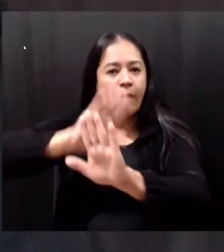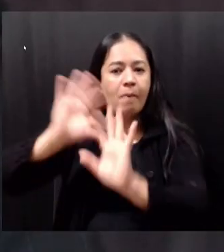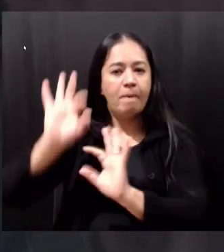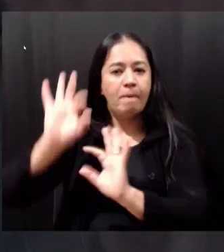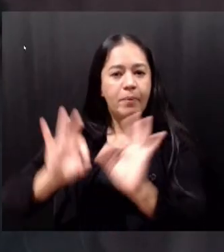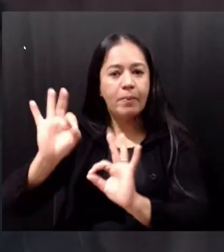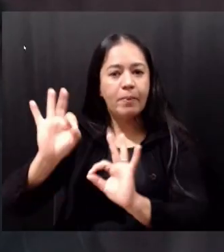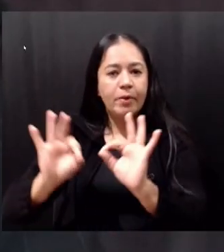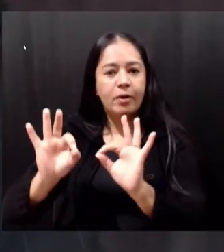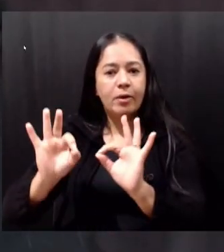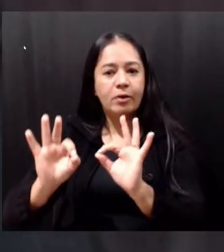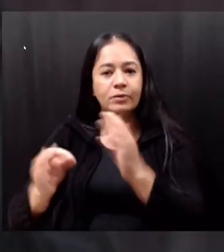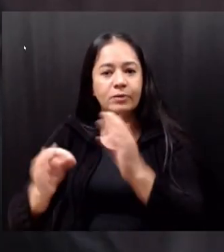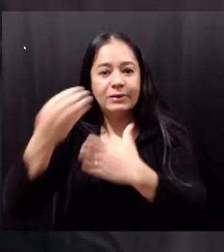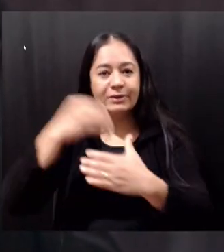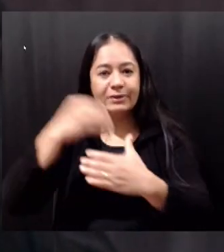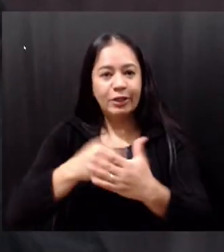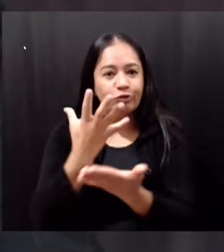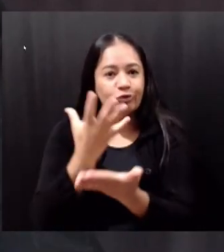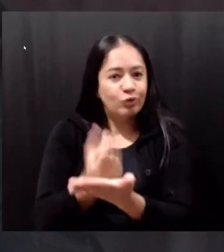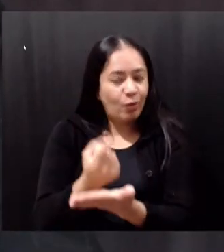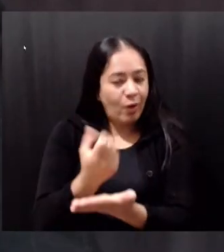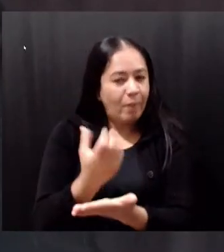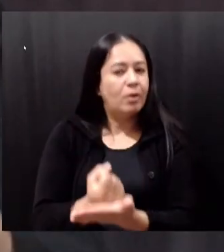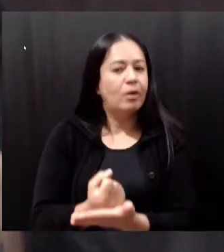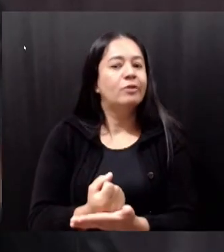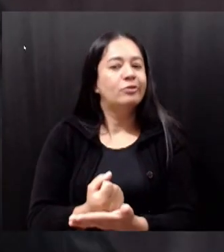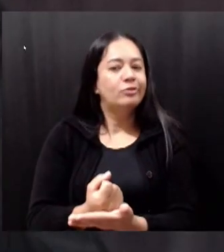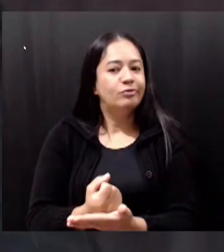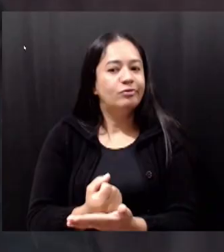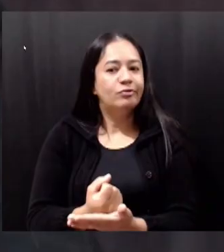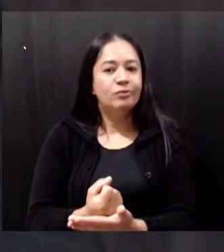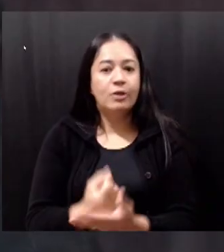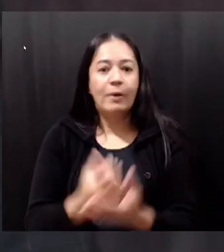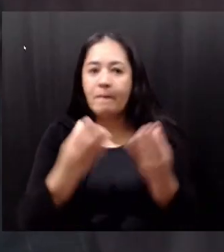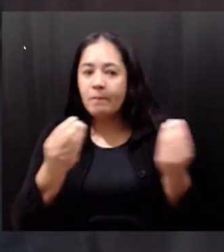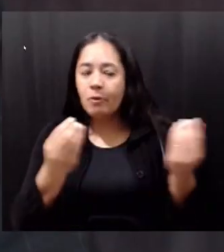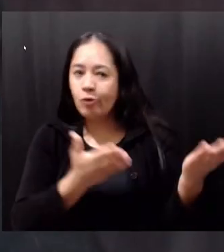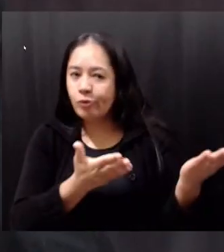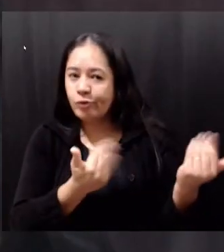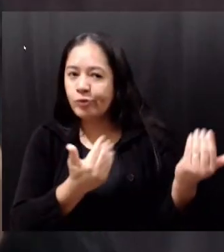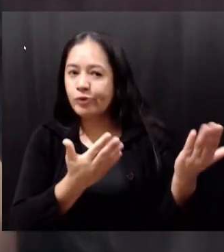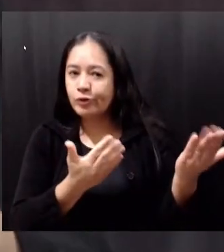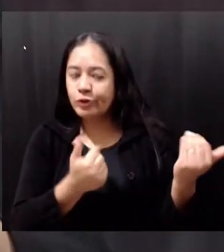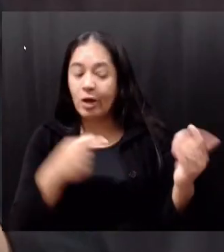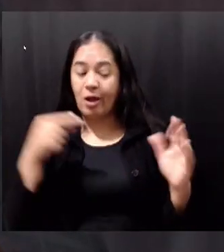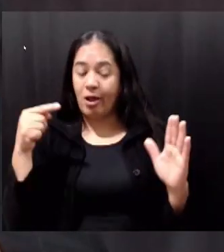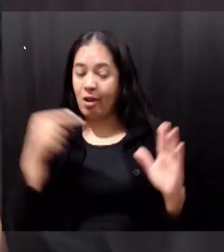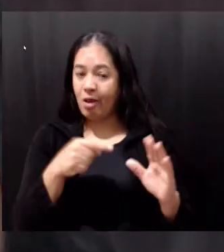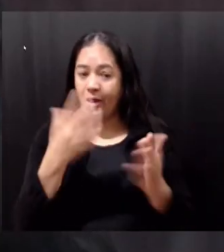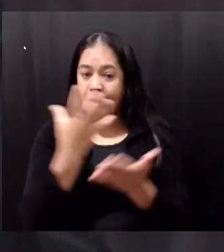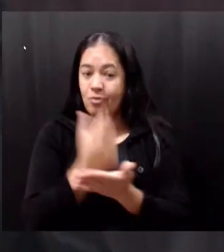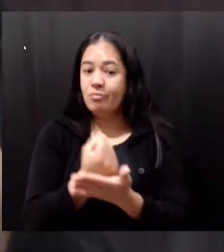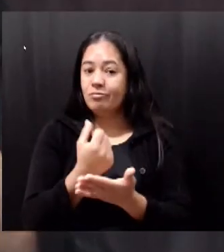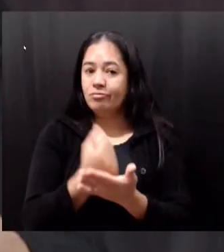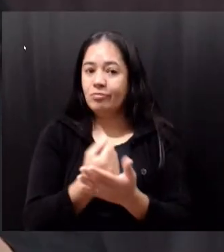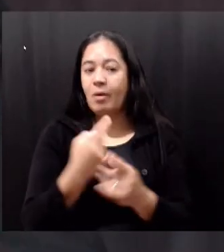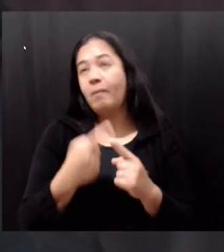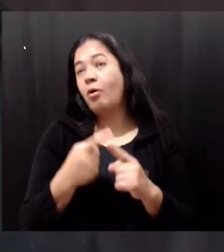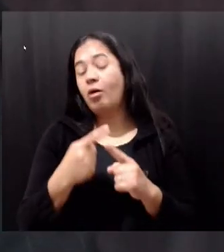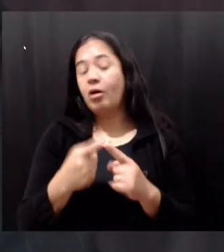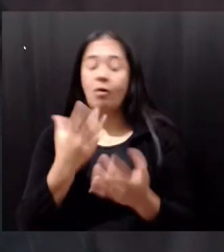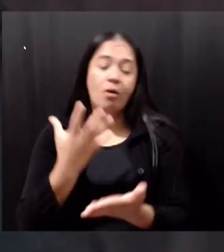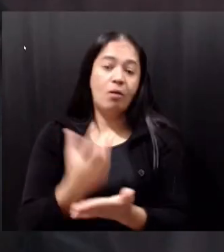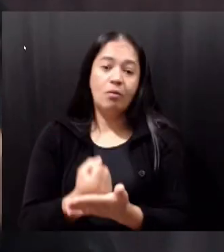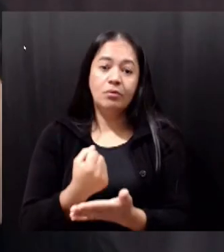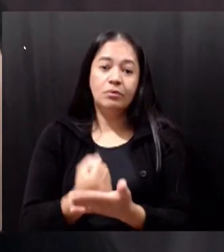mesmo aplicativo, em que muitos jovens estão lá porque é um aplicativo que foi